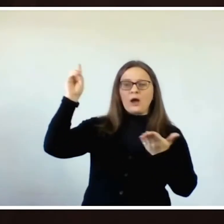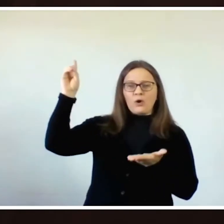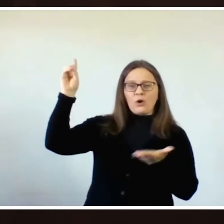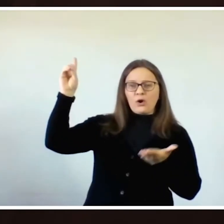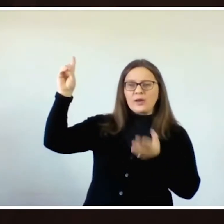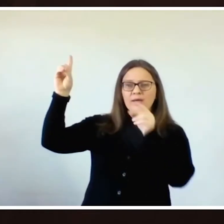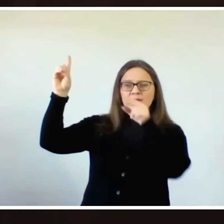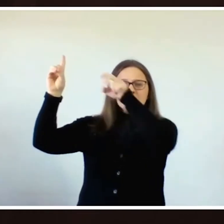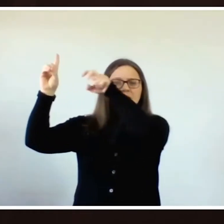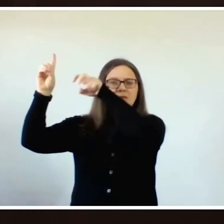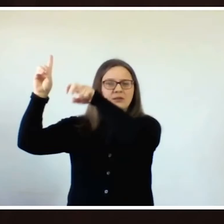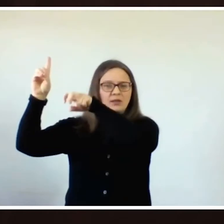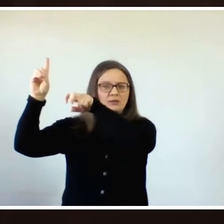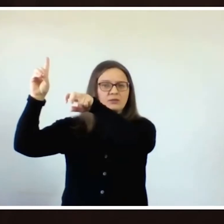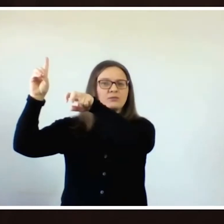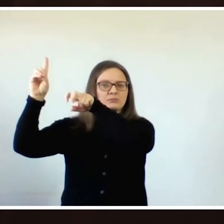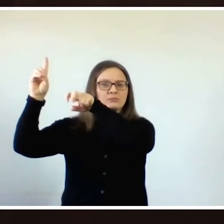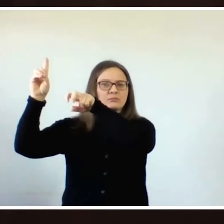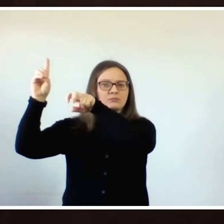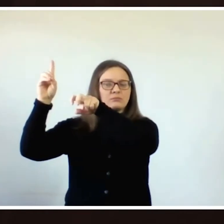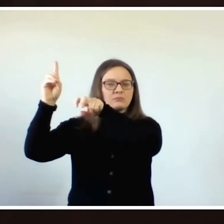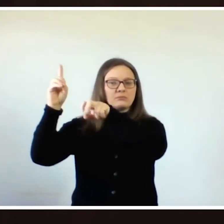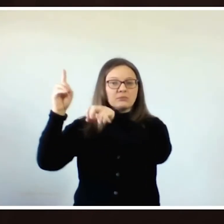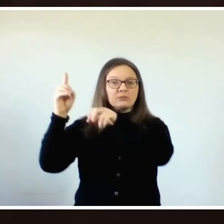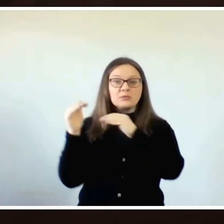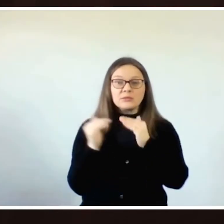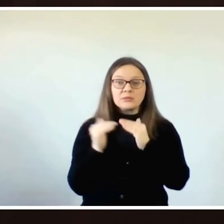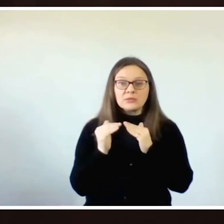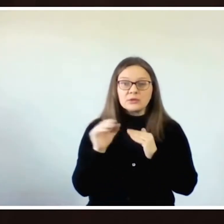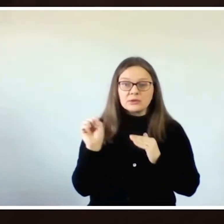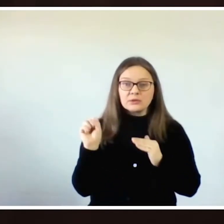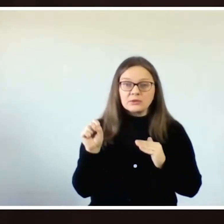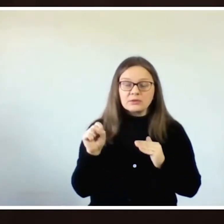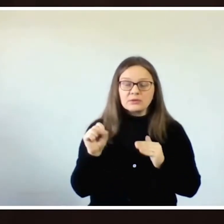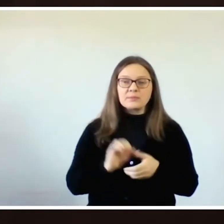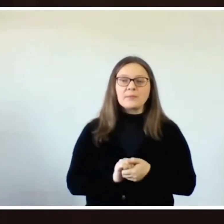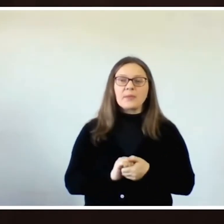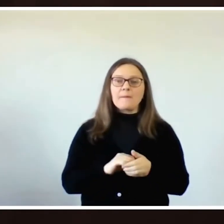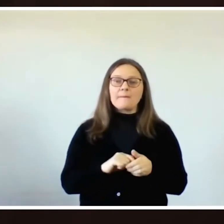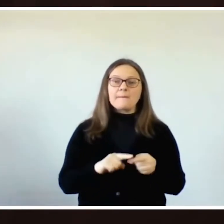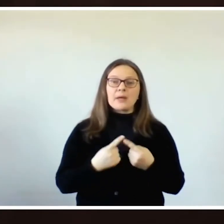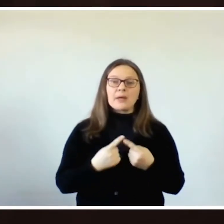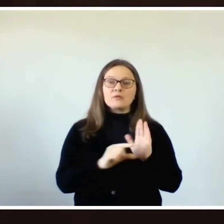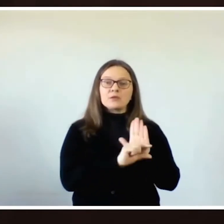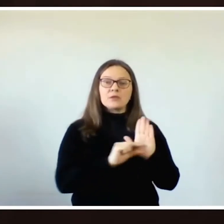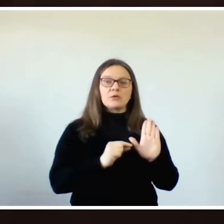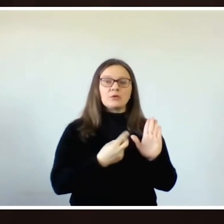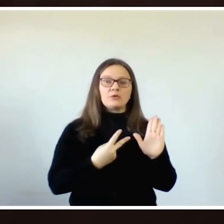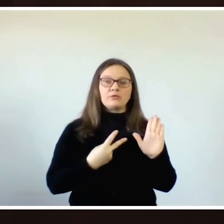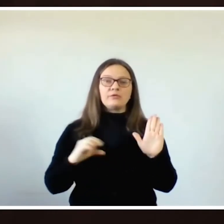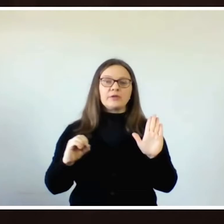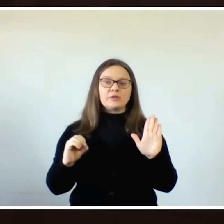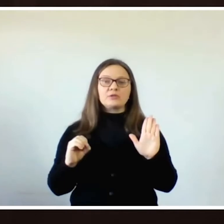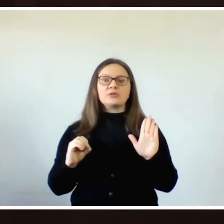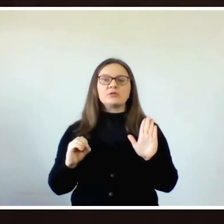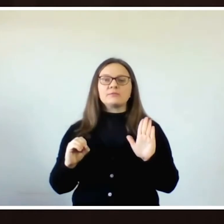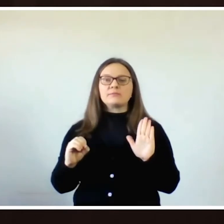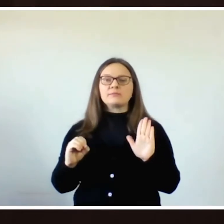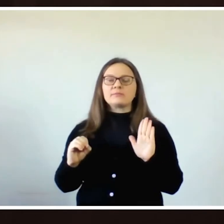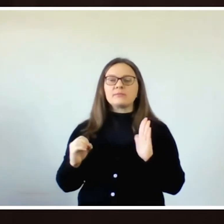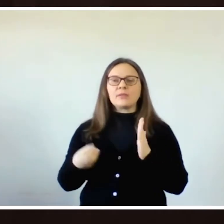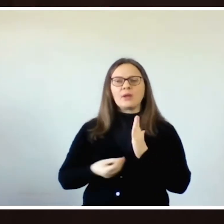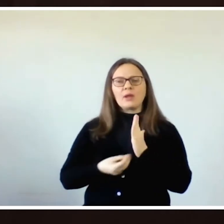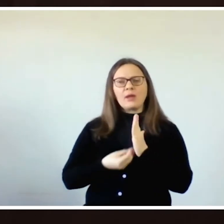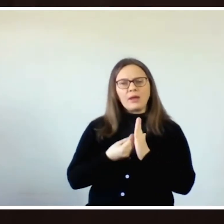certo? Mas ao mesmo tempo, versículo 20, a igreja então, obedecendo a palavra